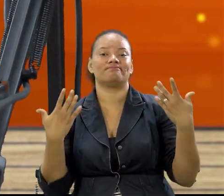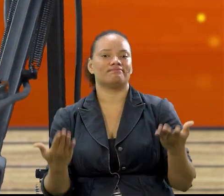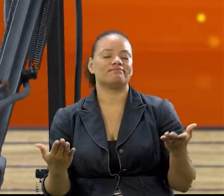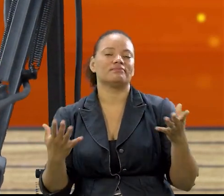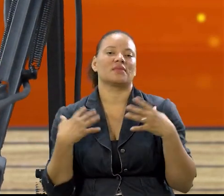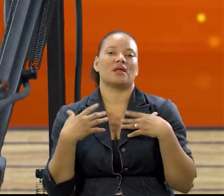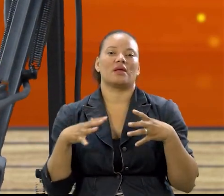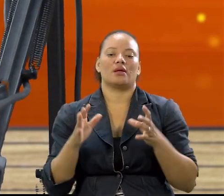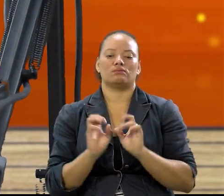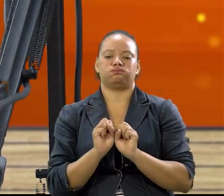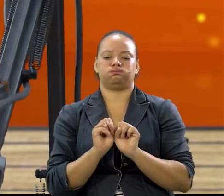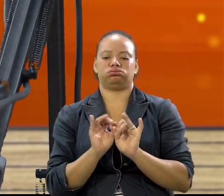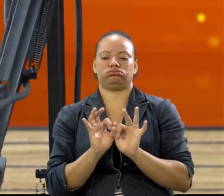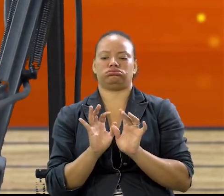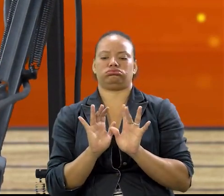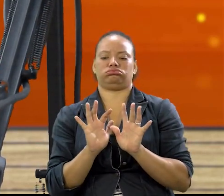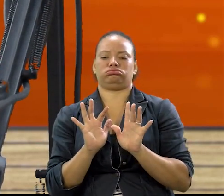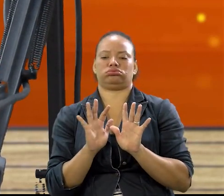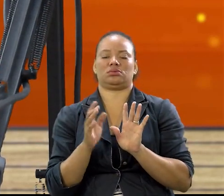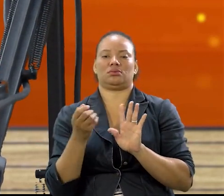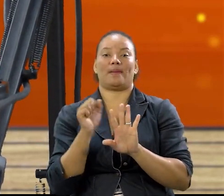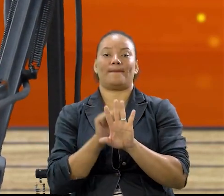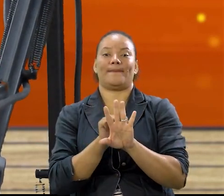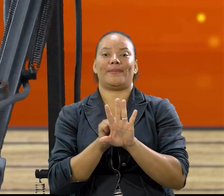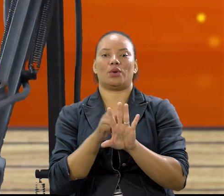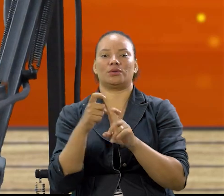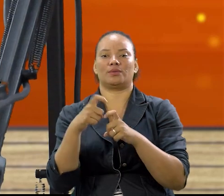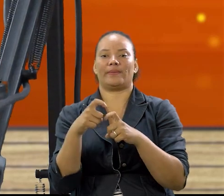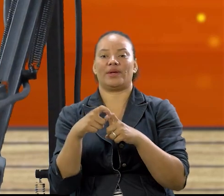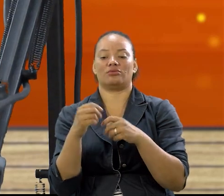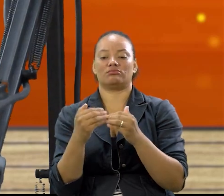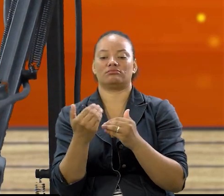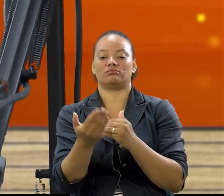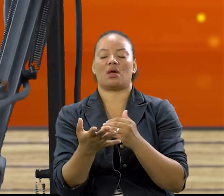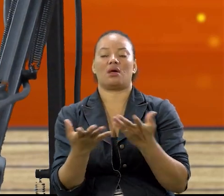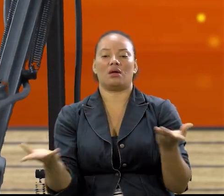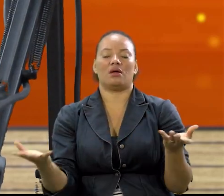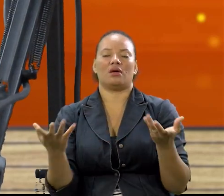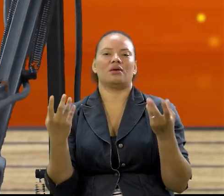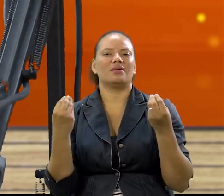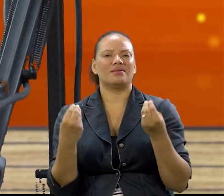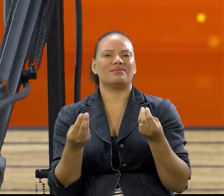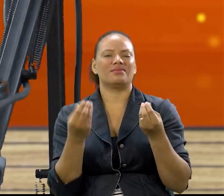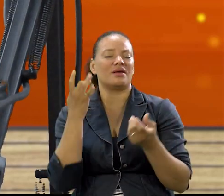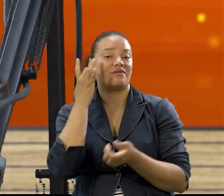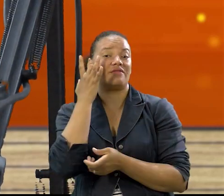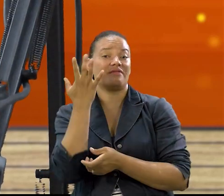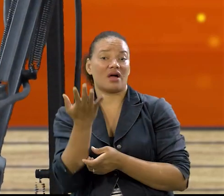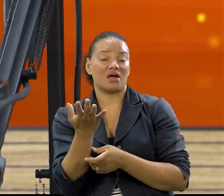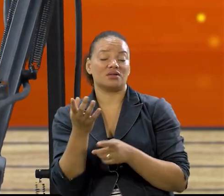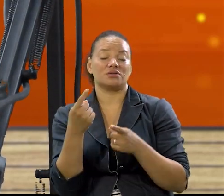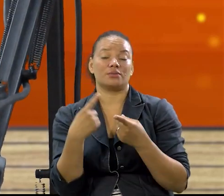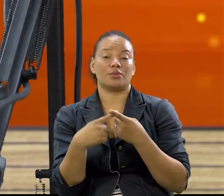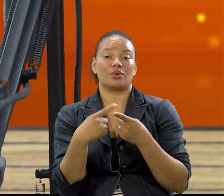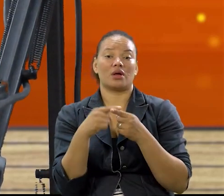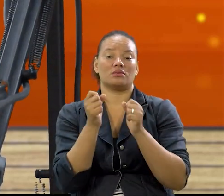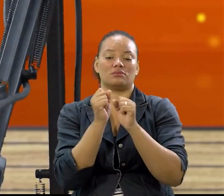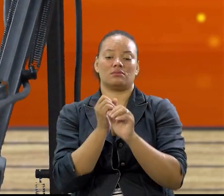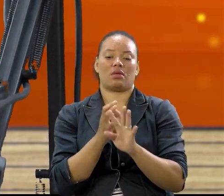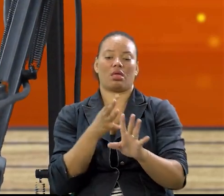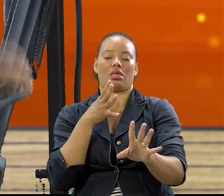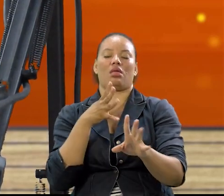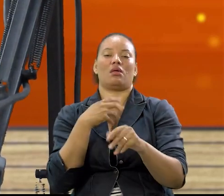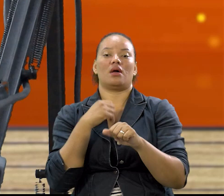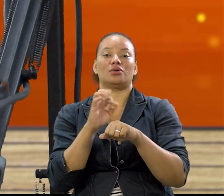aquela tumulto lá na porta e e isso assim até e eh facilita a propagação de